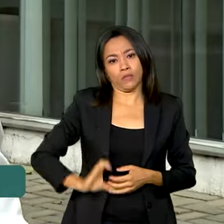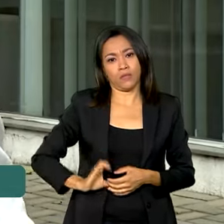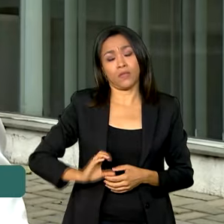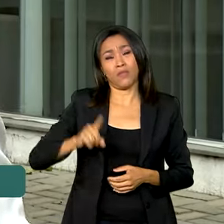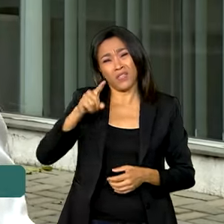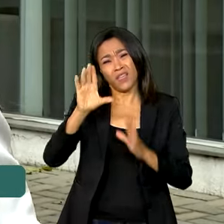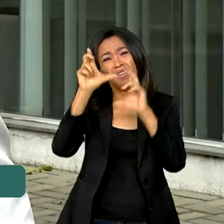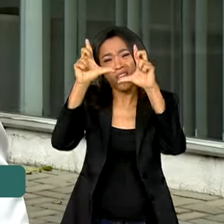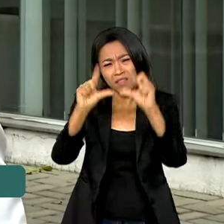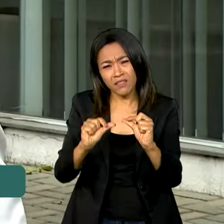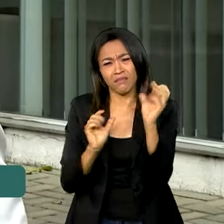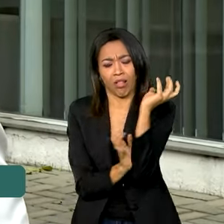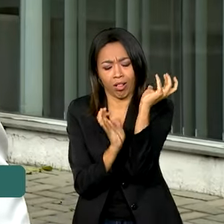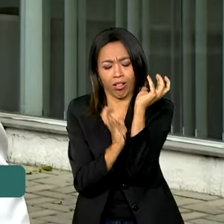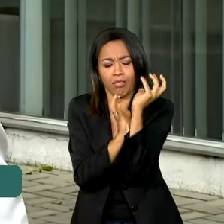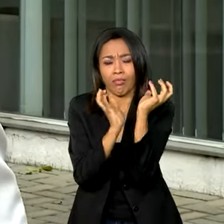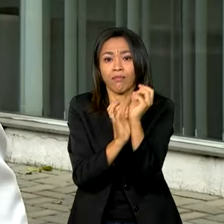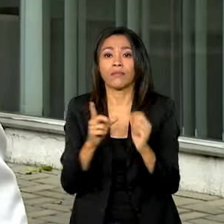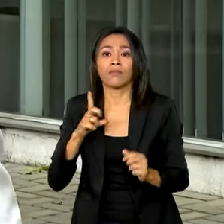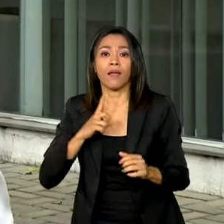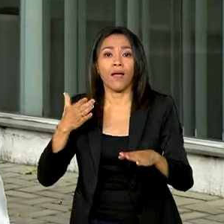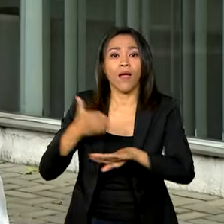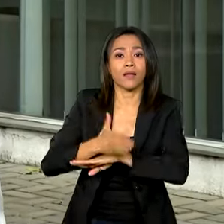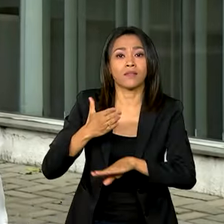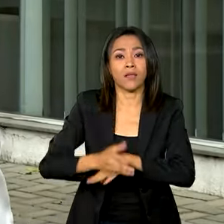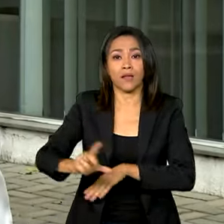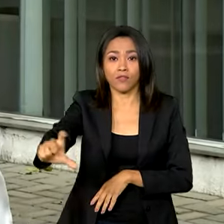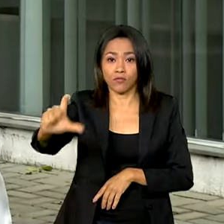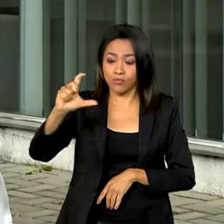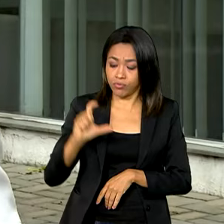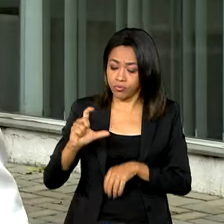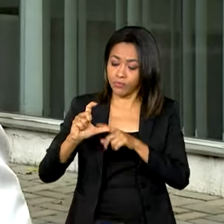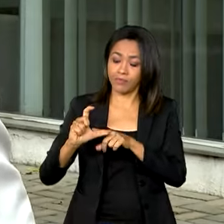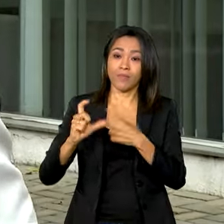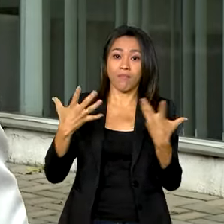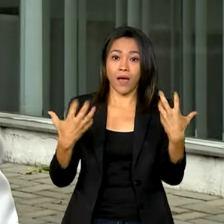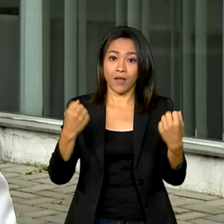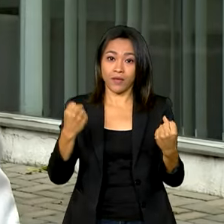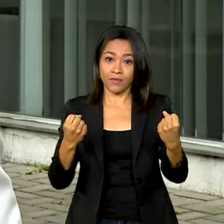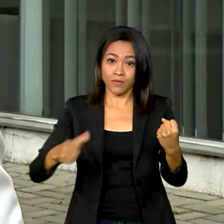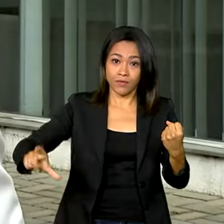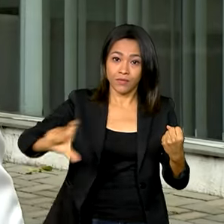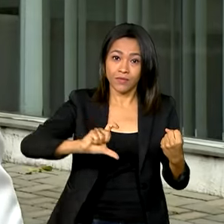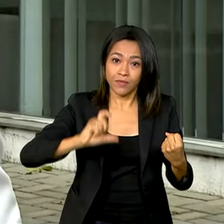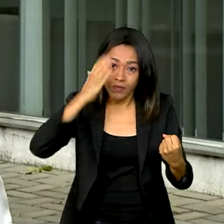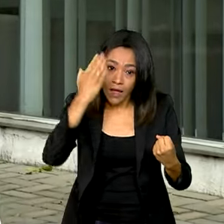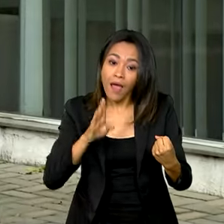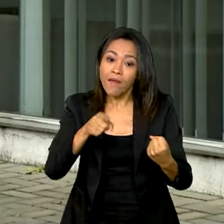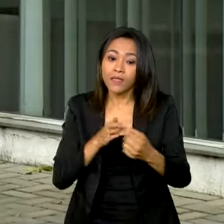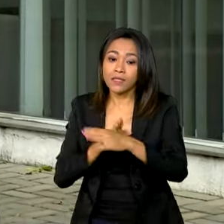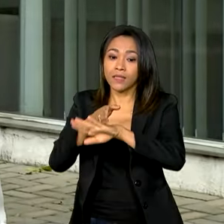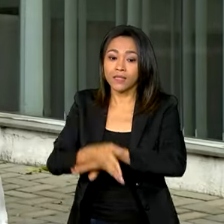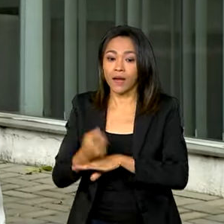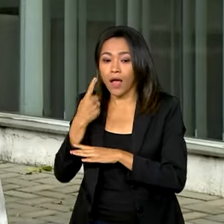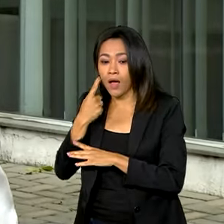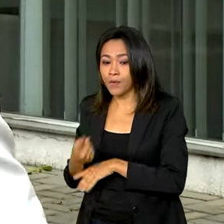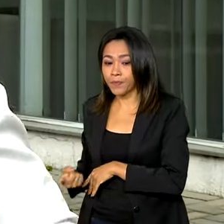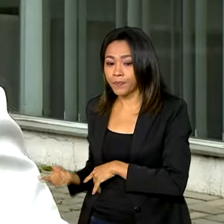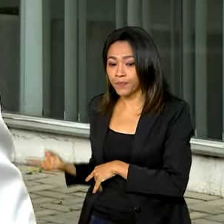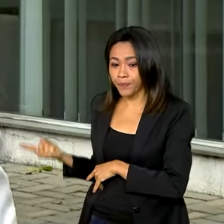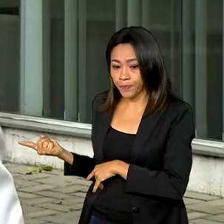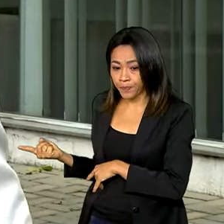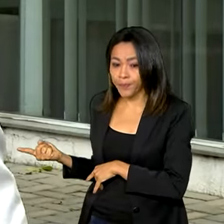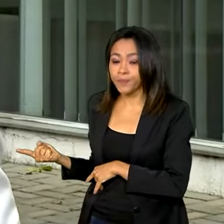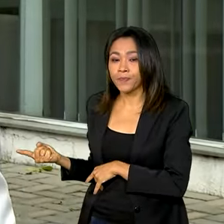burocracia. Para ter acesso à credencial de estacionamento exclusivo, é só acessar o portal da Senatran ou o aplicativo